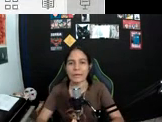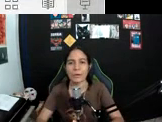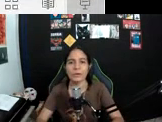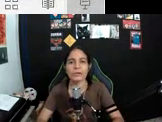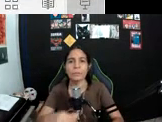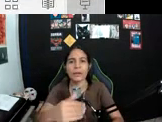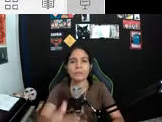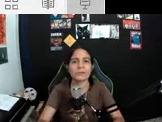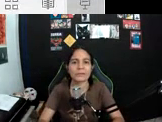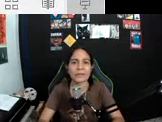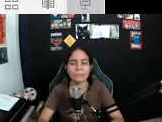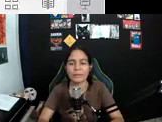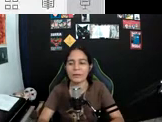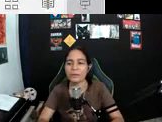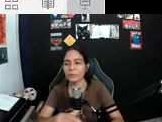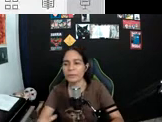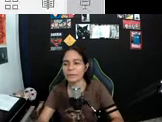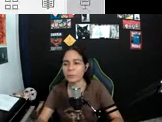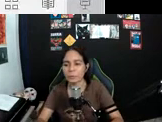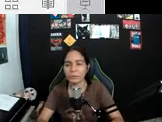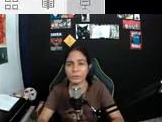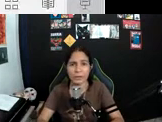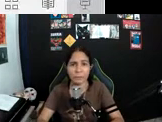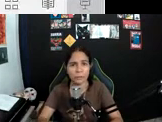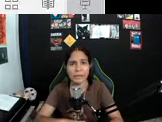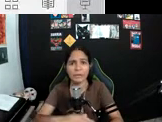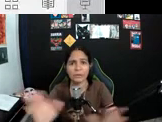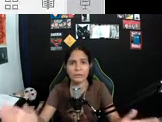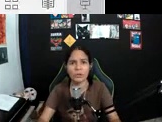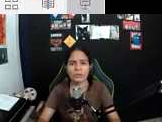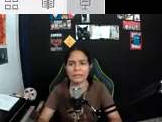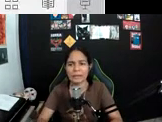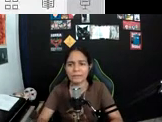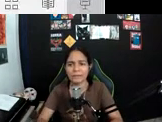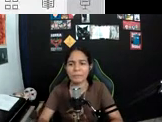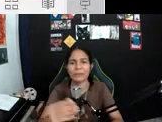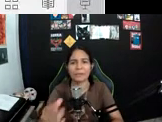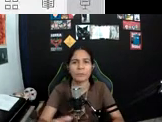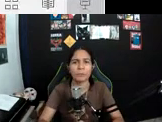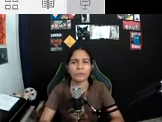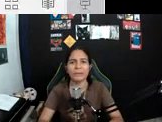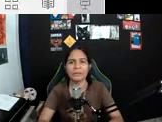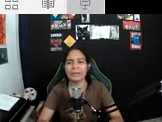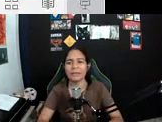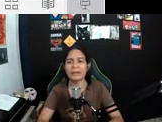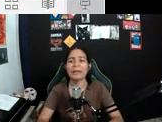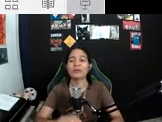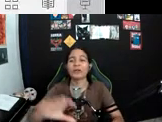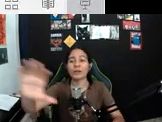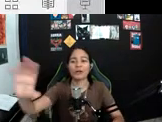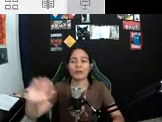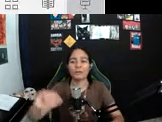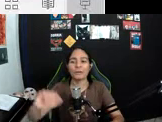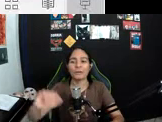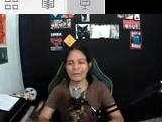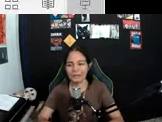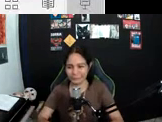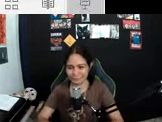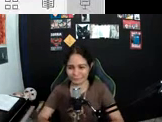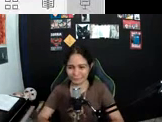cidades do interior, só porque a pessoa sabe ler, ou então porque tem um pouquinho de dinheiro, pode nem ter nunca estado na vida, mas porque tem um pouquinho de dinheiro,